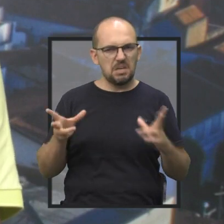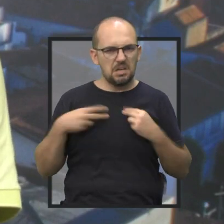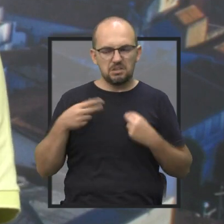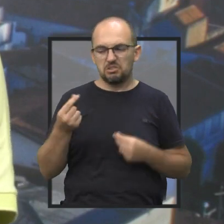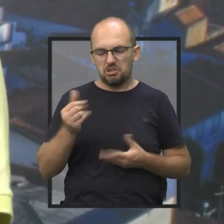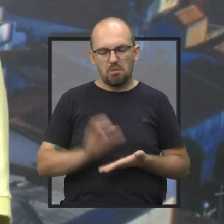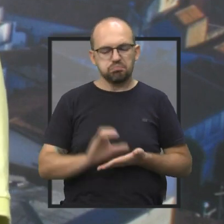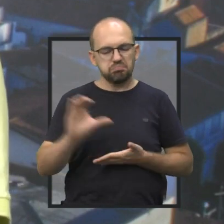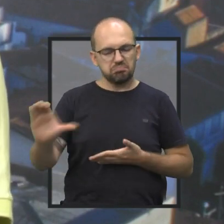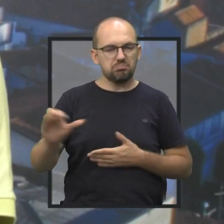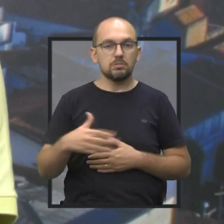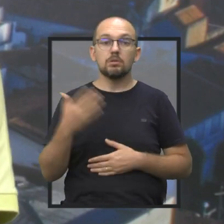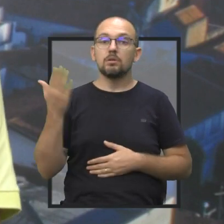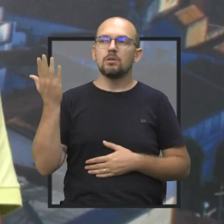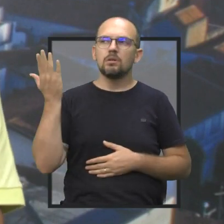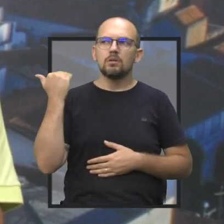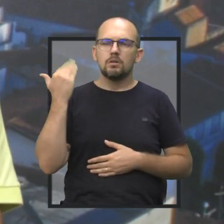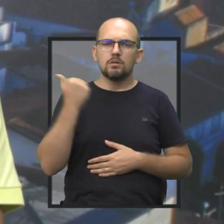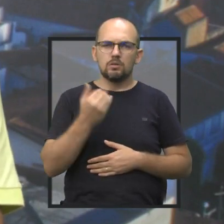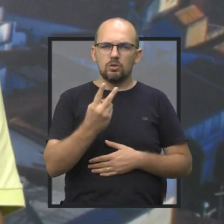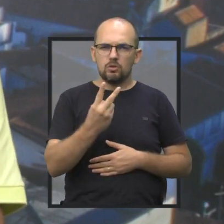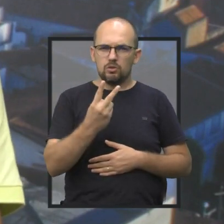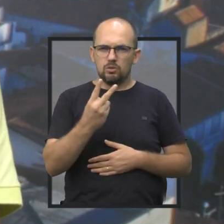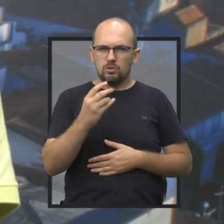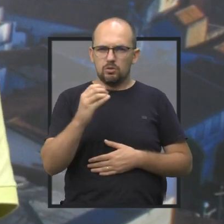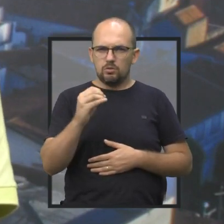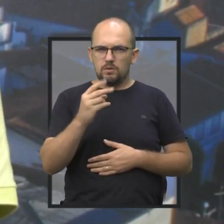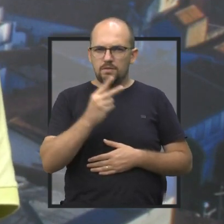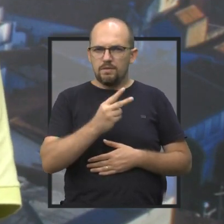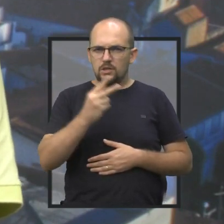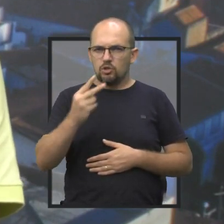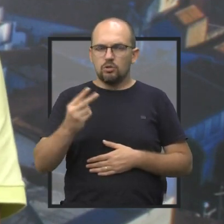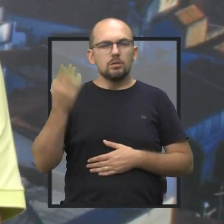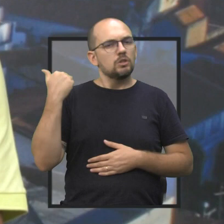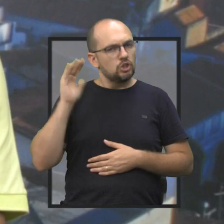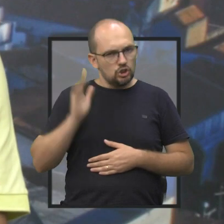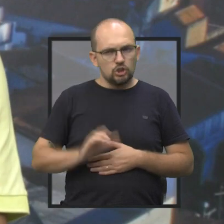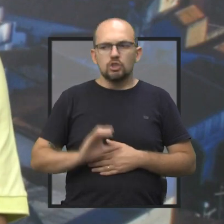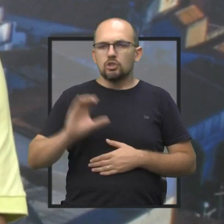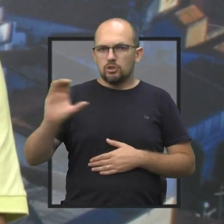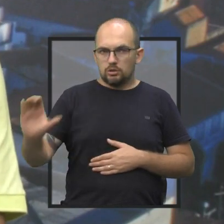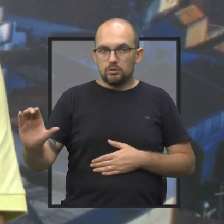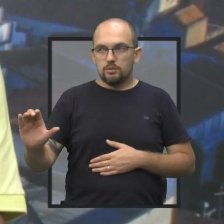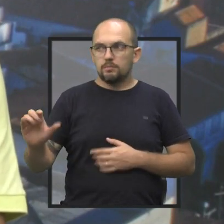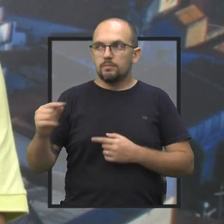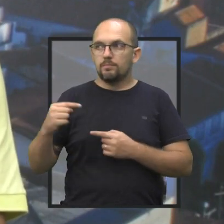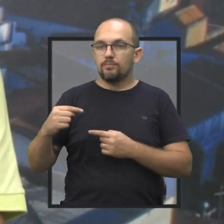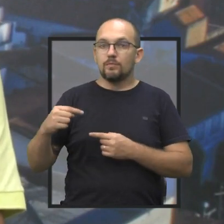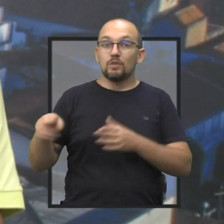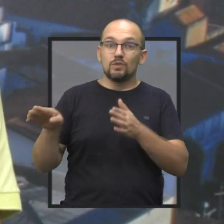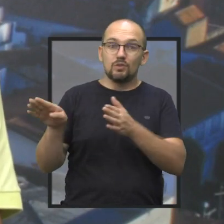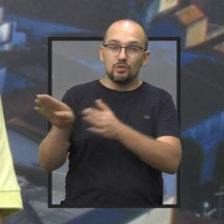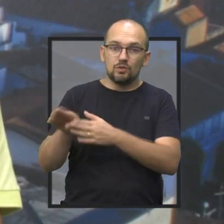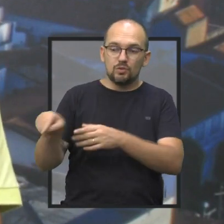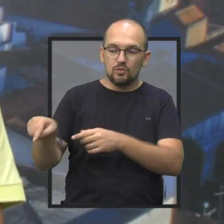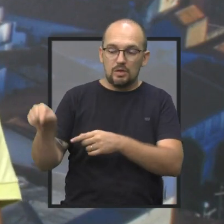dinheiro, já mandei em 2022, receberam esse ano aqui